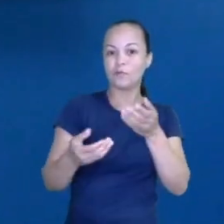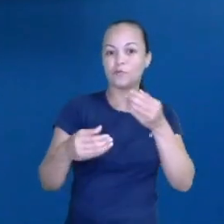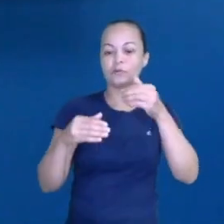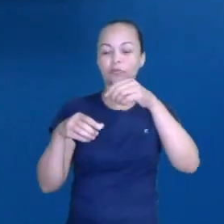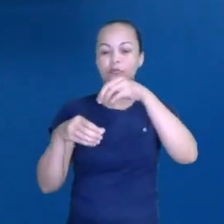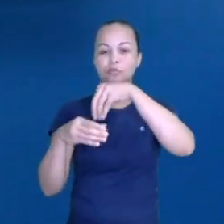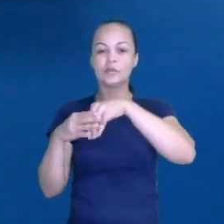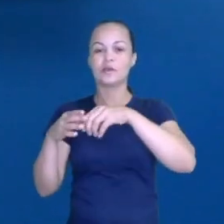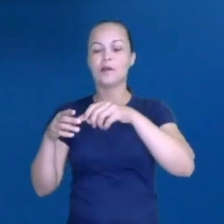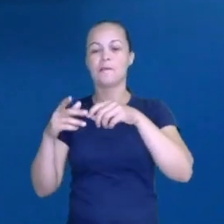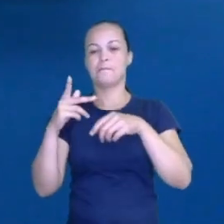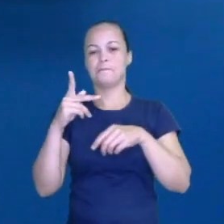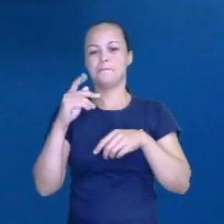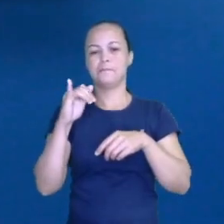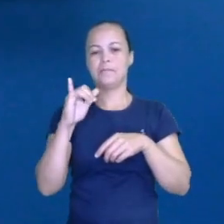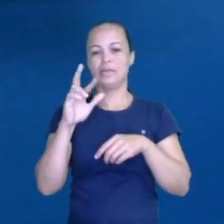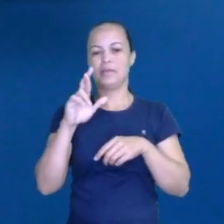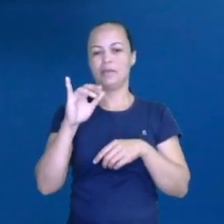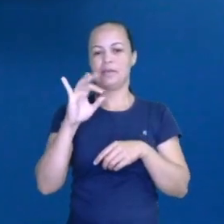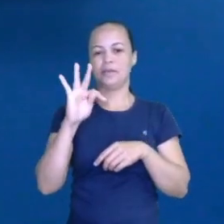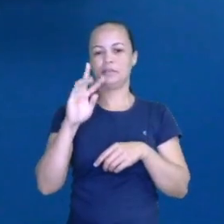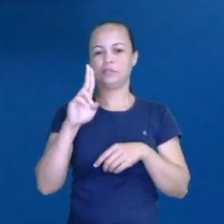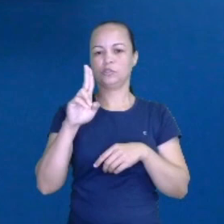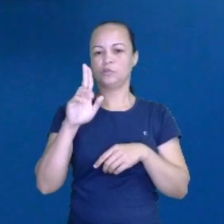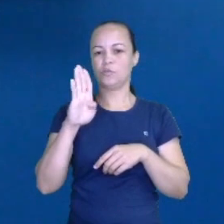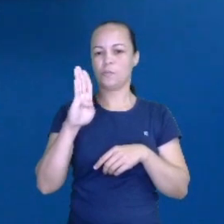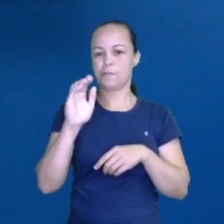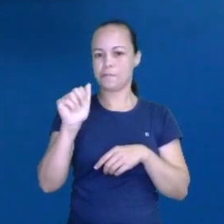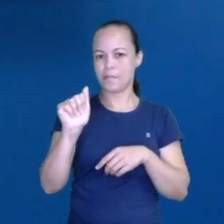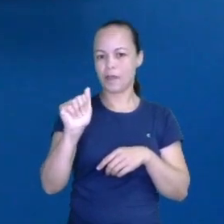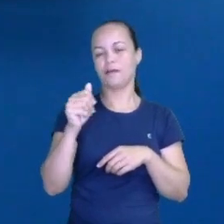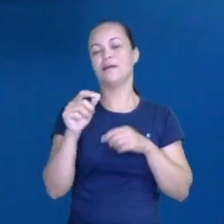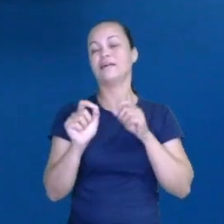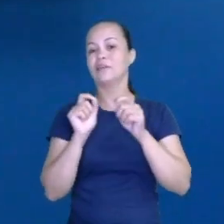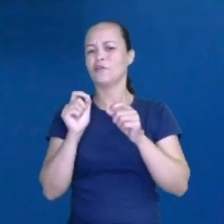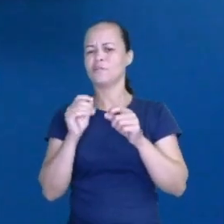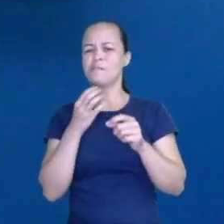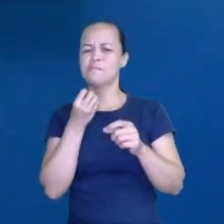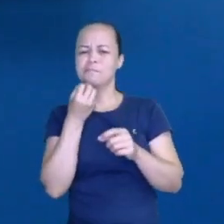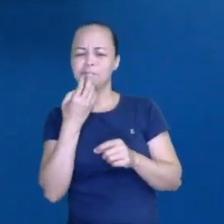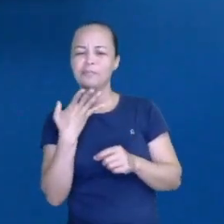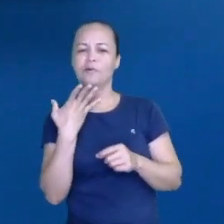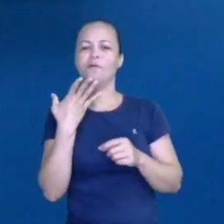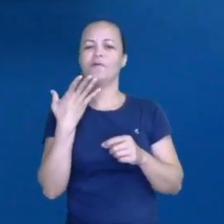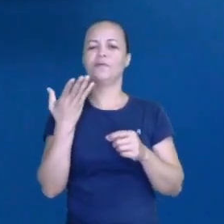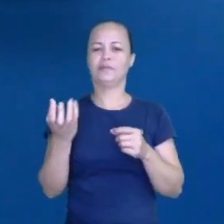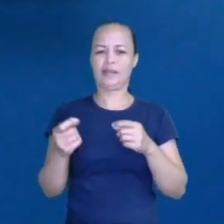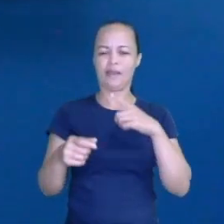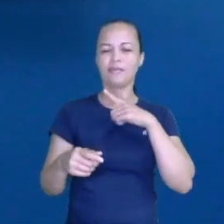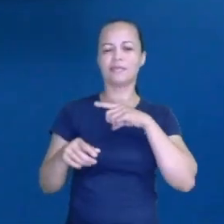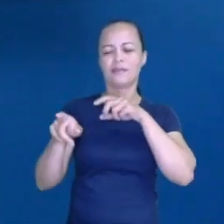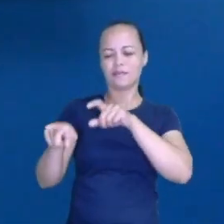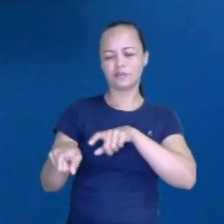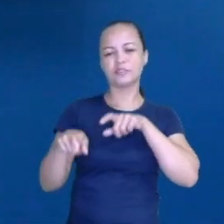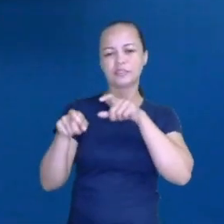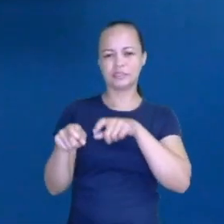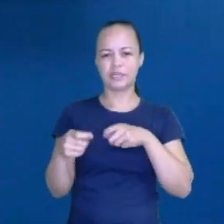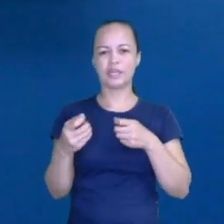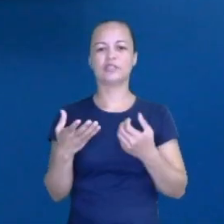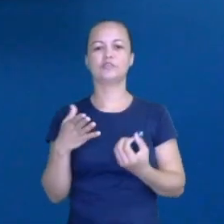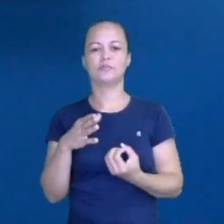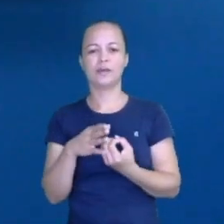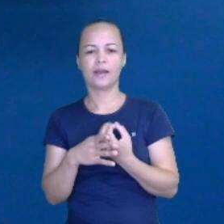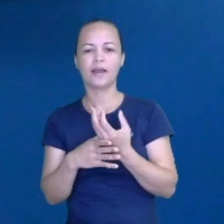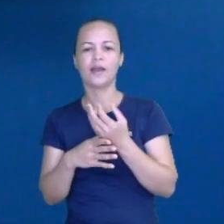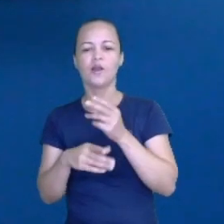no sítio. Como é bom a gente ter um sítio, não é? Como é bom a gente ter um lugarzinho assim para plantar, para criar animais. Não é